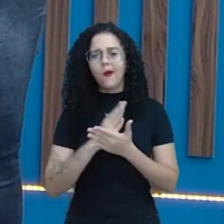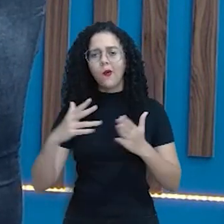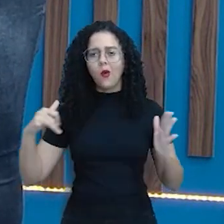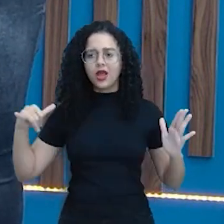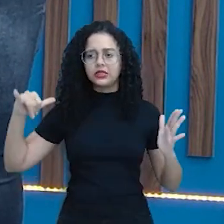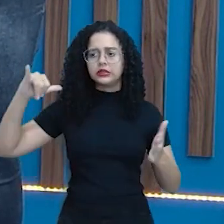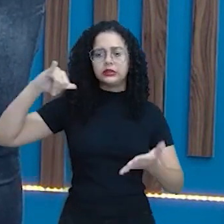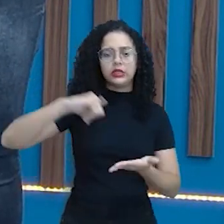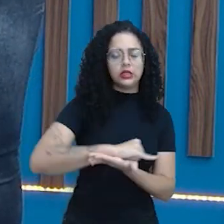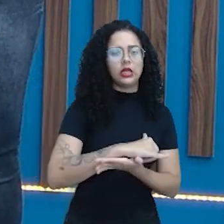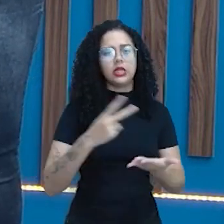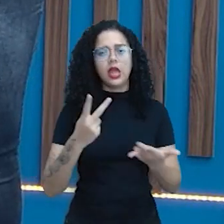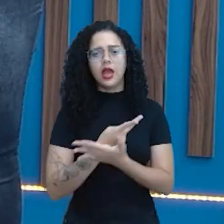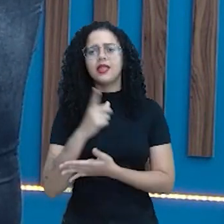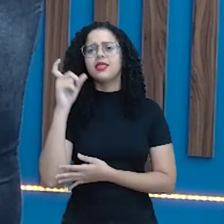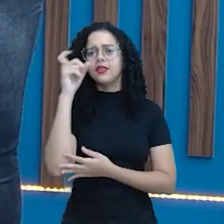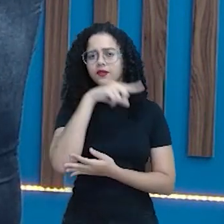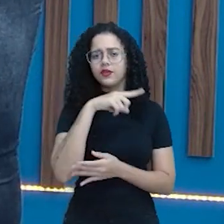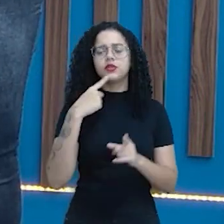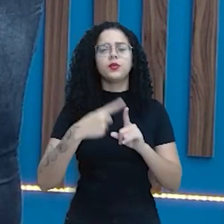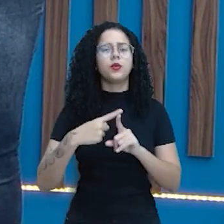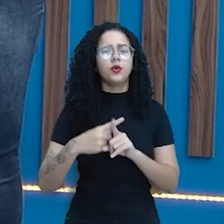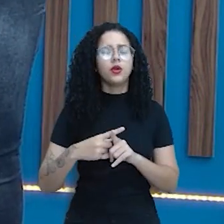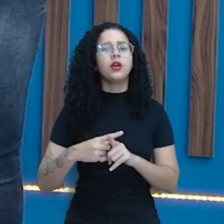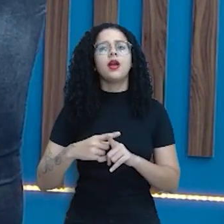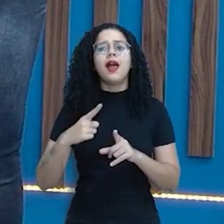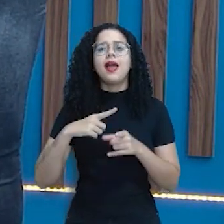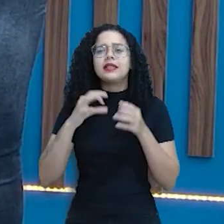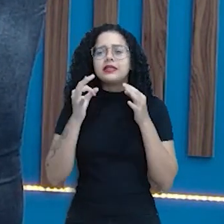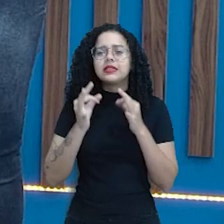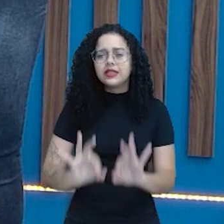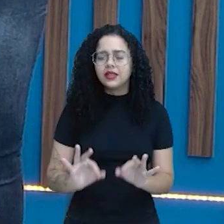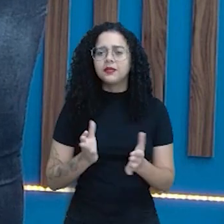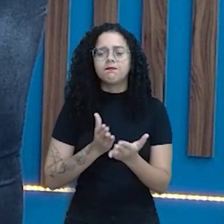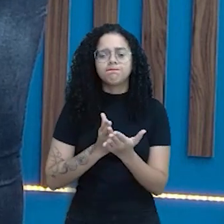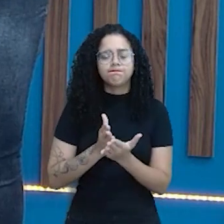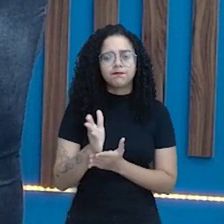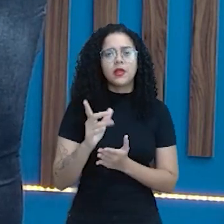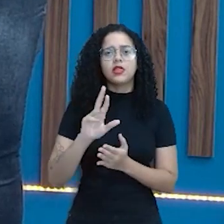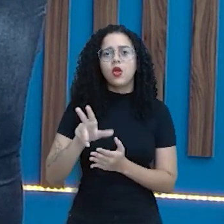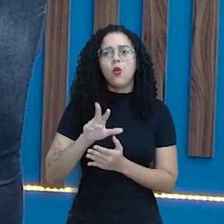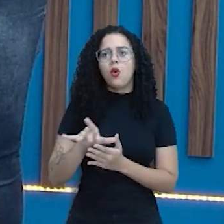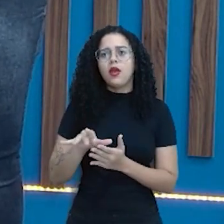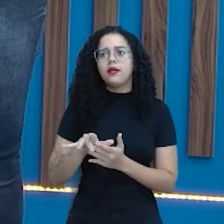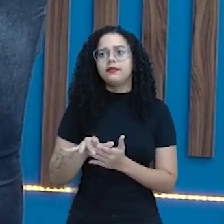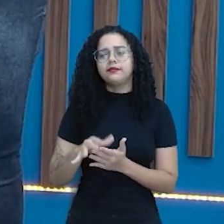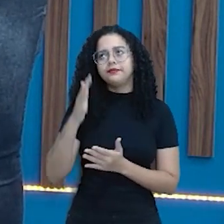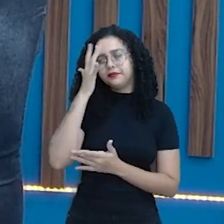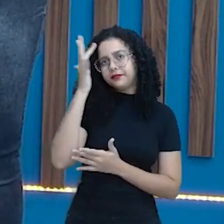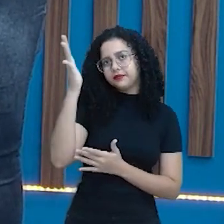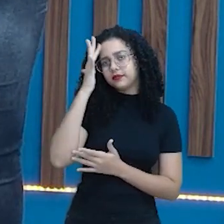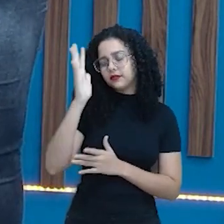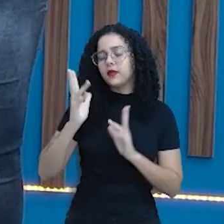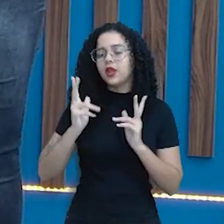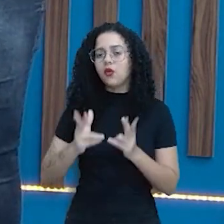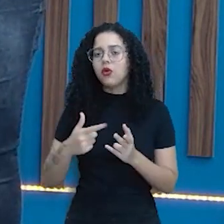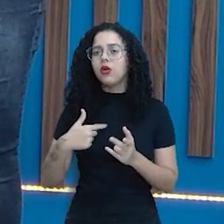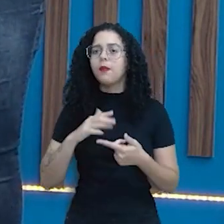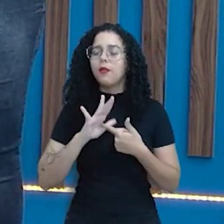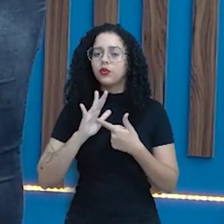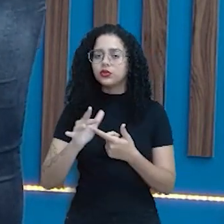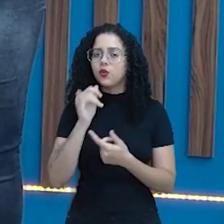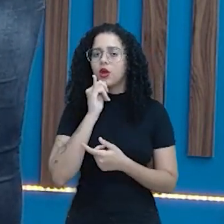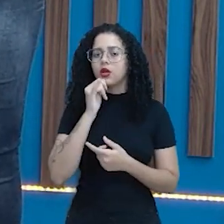de ter algo errado é muito difícil, porque é muito exato, não é nada de subjetivo. A mesma coisa eu trouxe com o exemplo dos